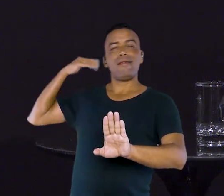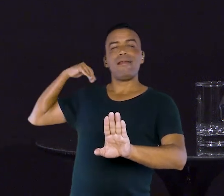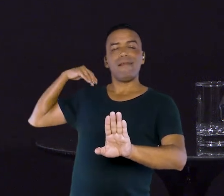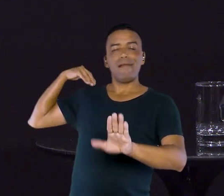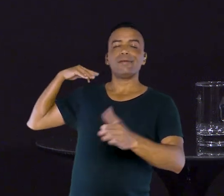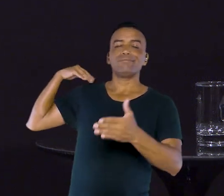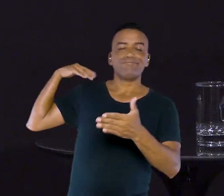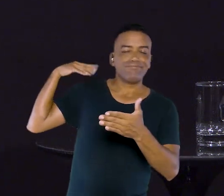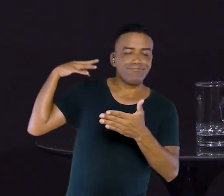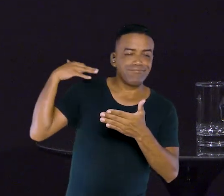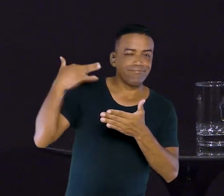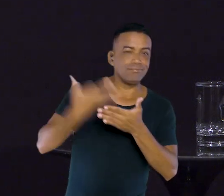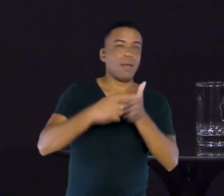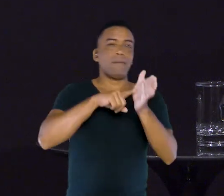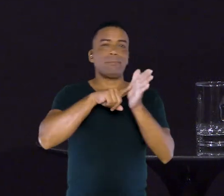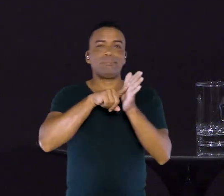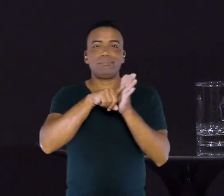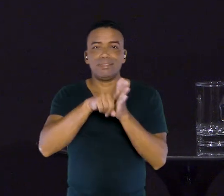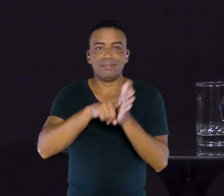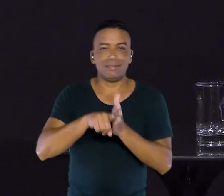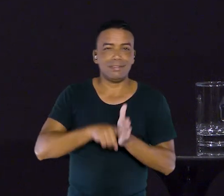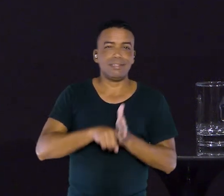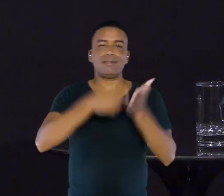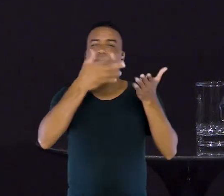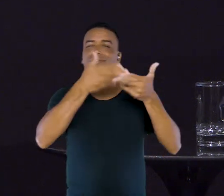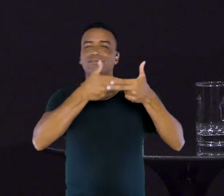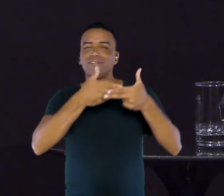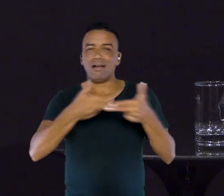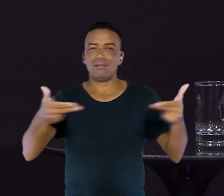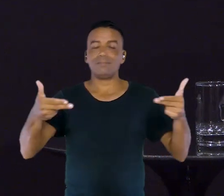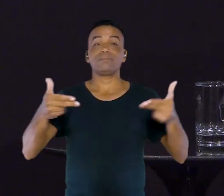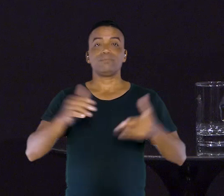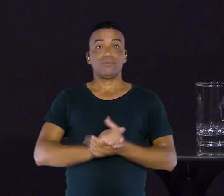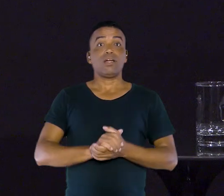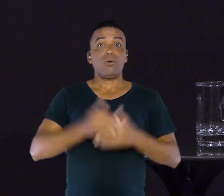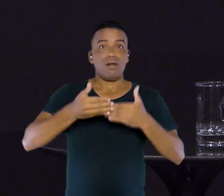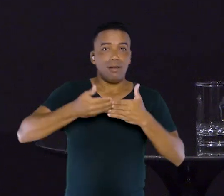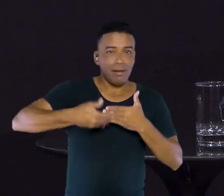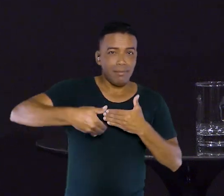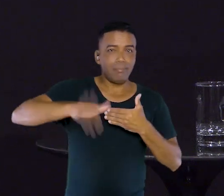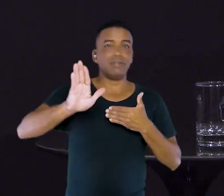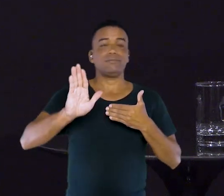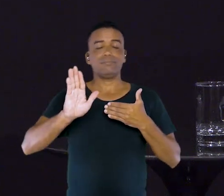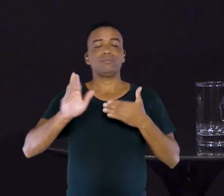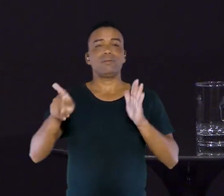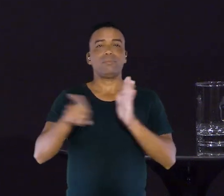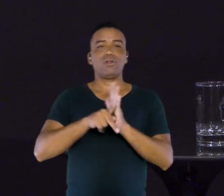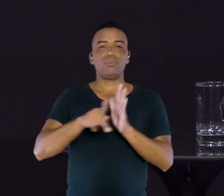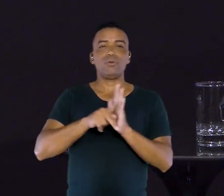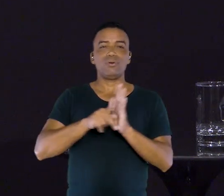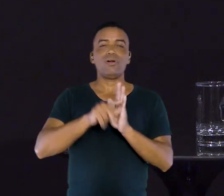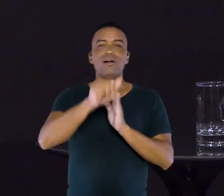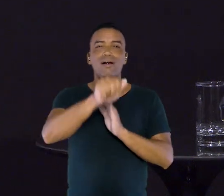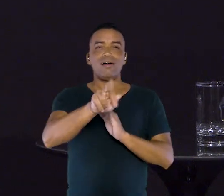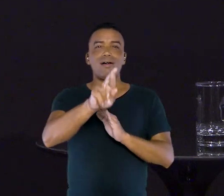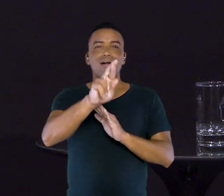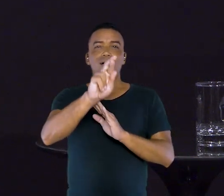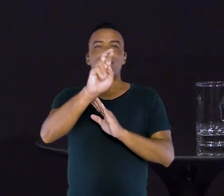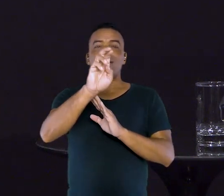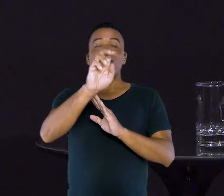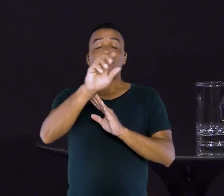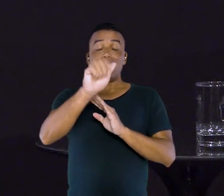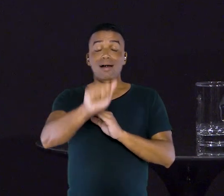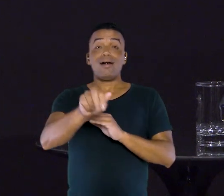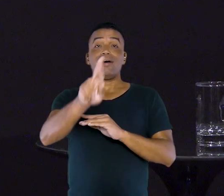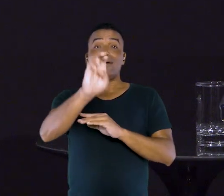uma trajetória, né, de pesquisas, de investigações. Iniciar, então, com a Parenta Fran.